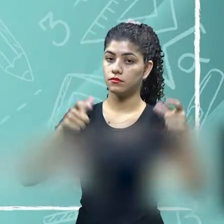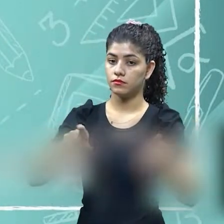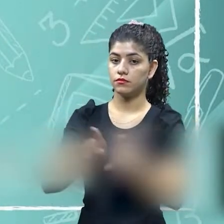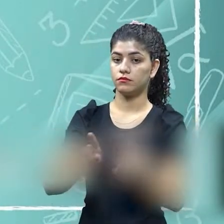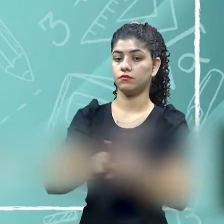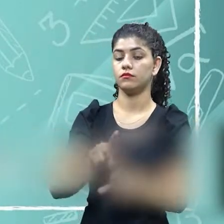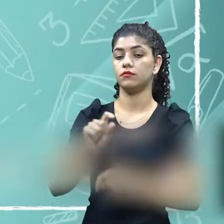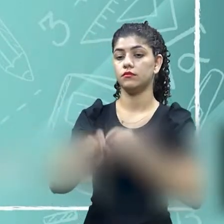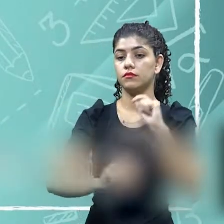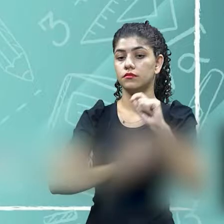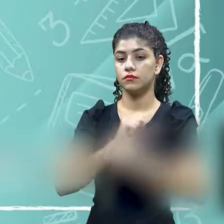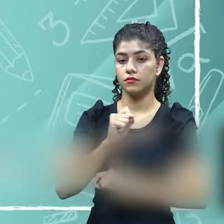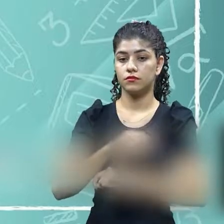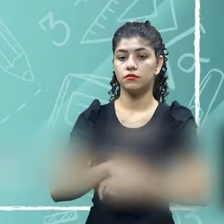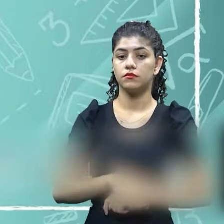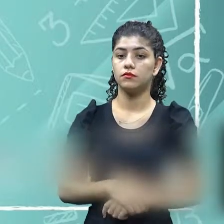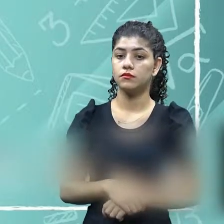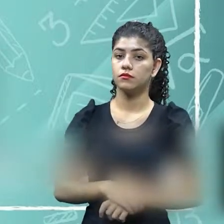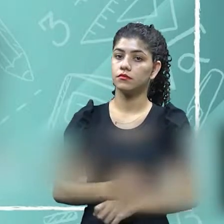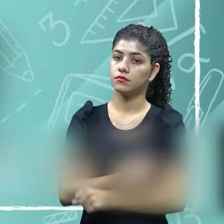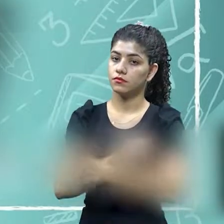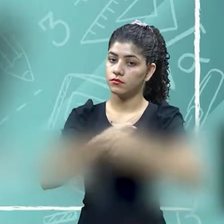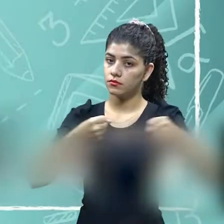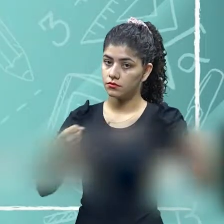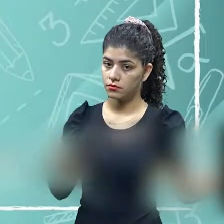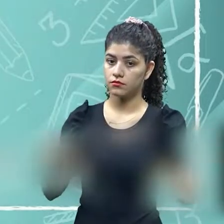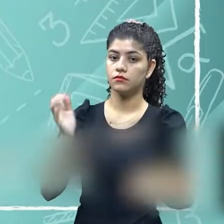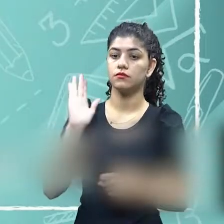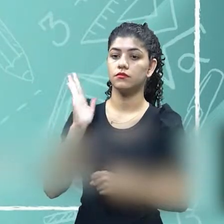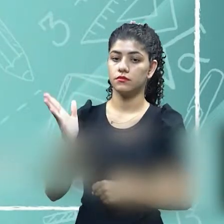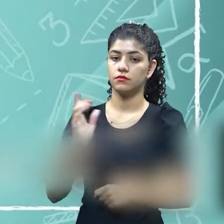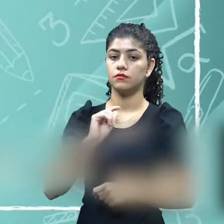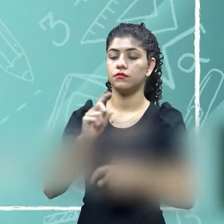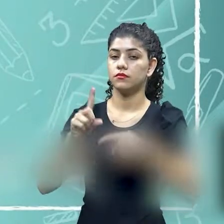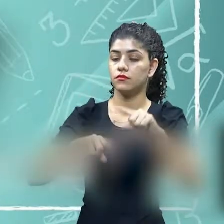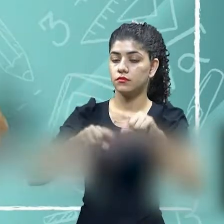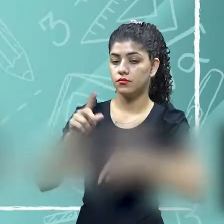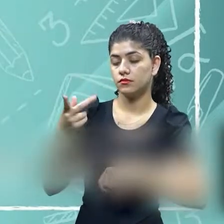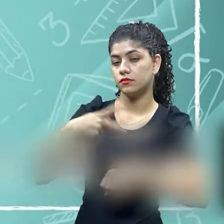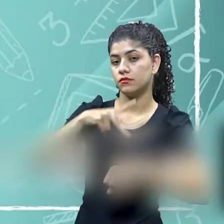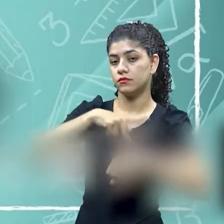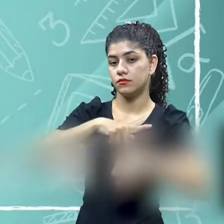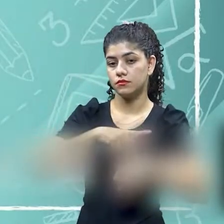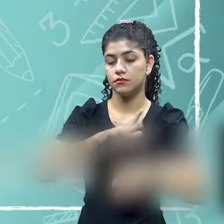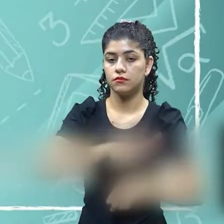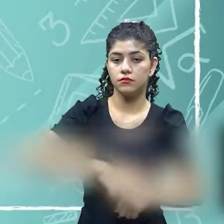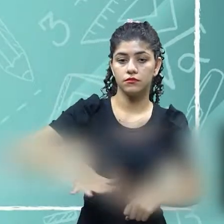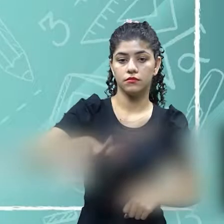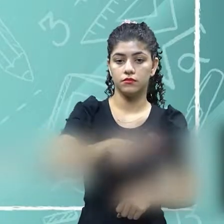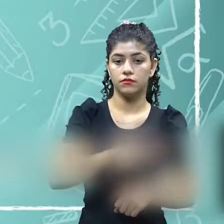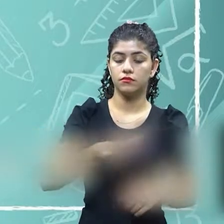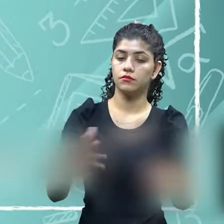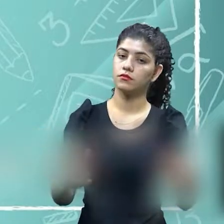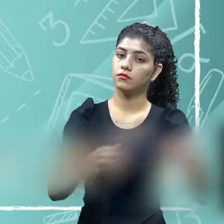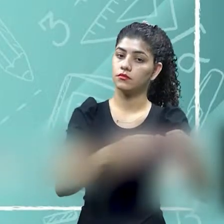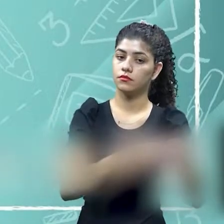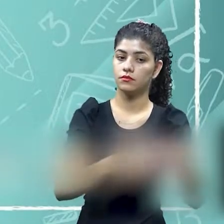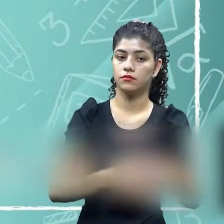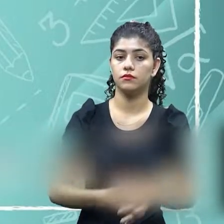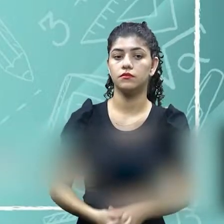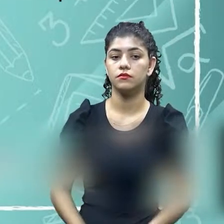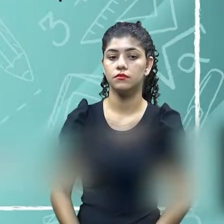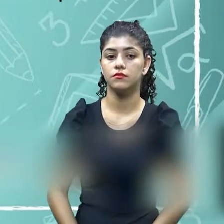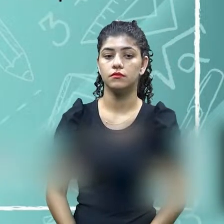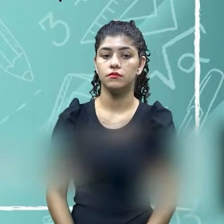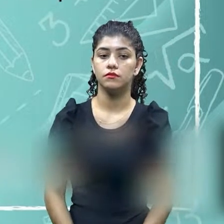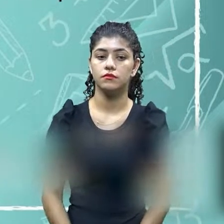comércio e, como consequência, mais uma vez, o crescimento do bloco econômico e dos países das regiões pertencentes àquele bloco